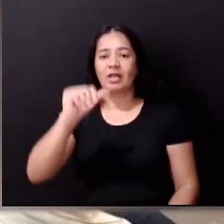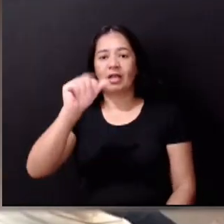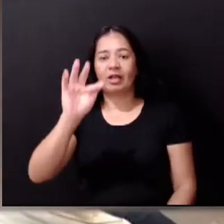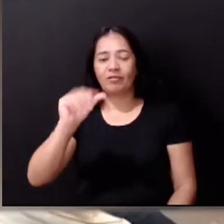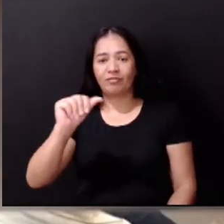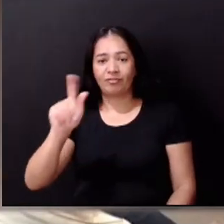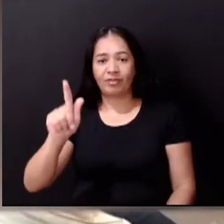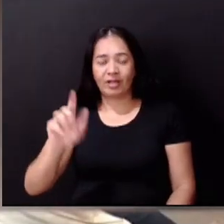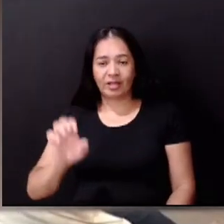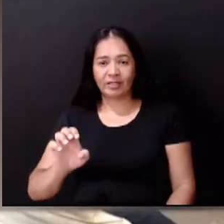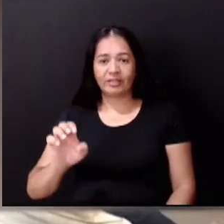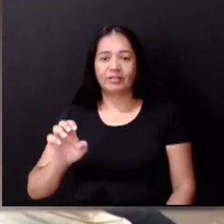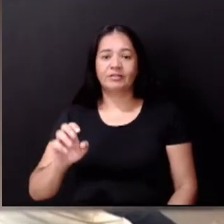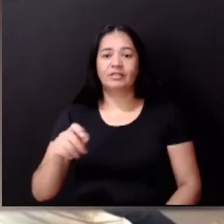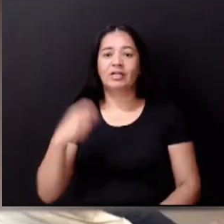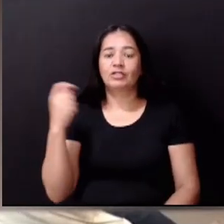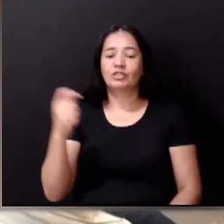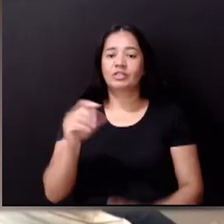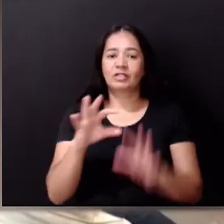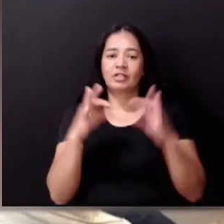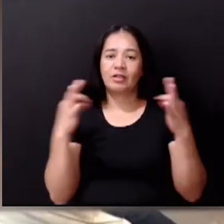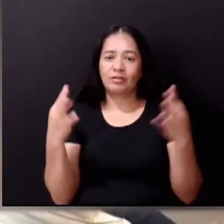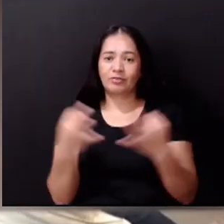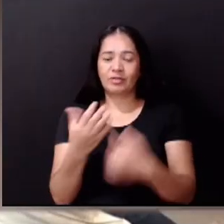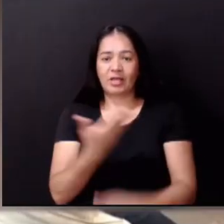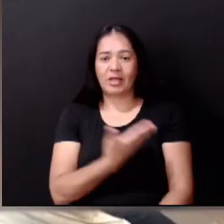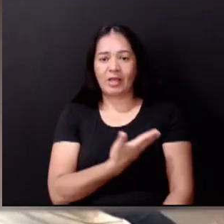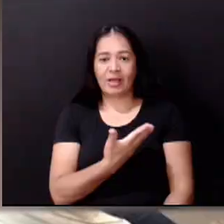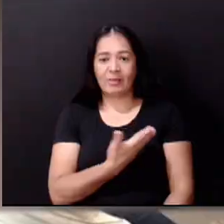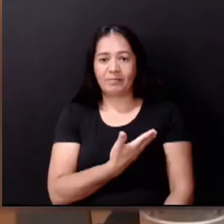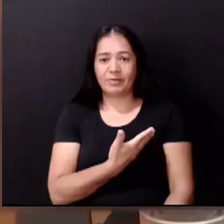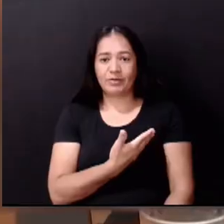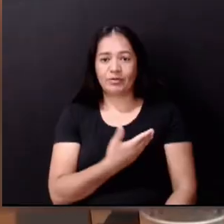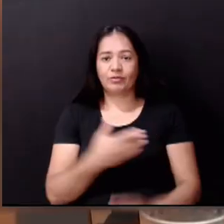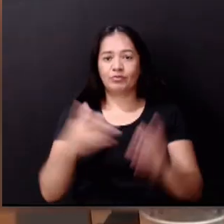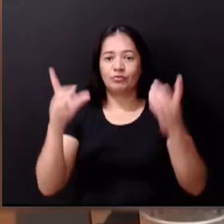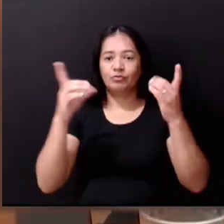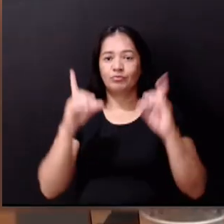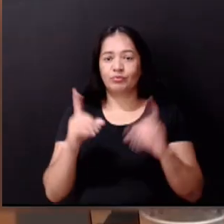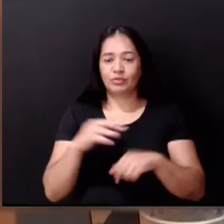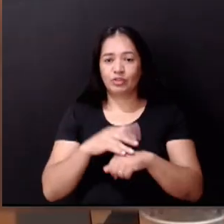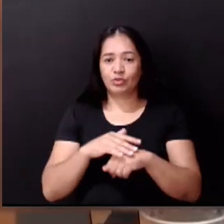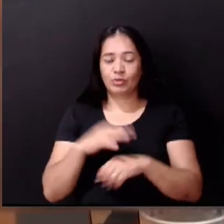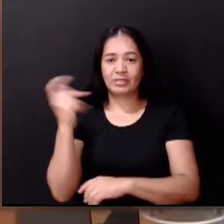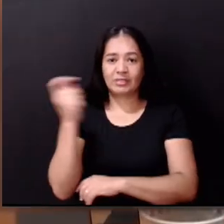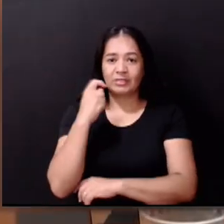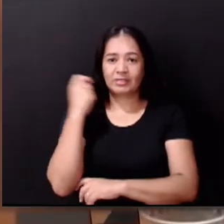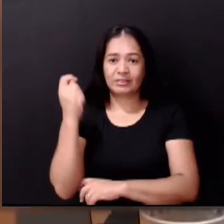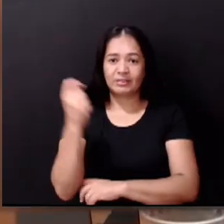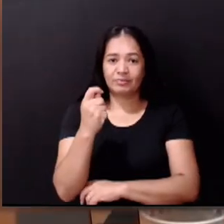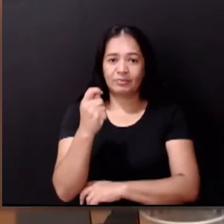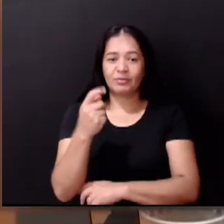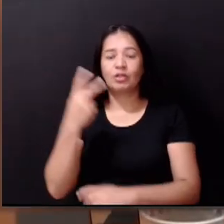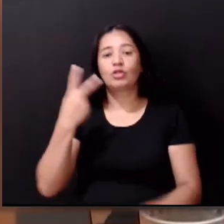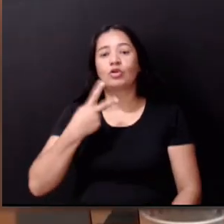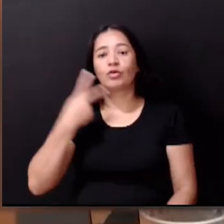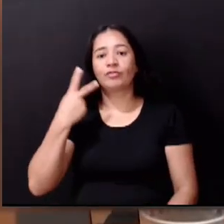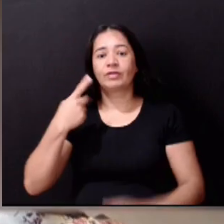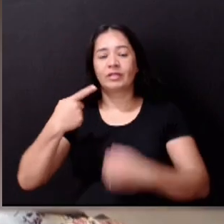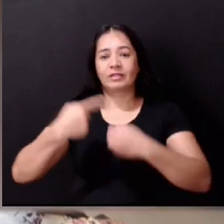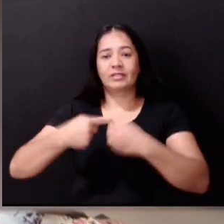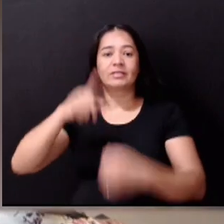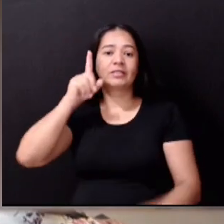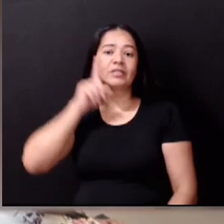dos Familiares, Amigos e Portadores de Doenças Graves, e um vereador da Câmara de Americana,